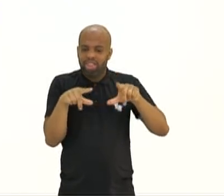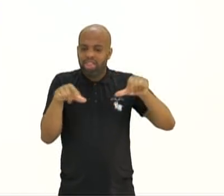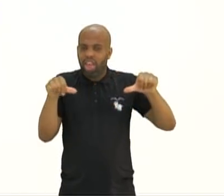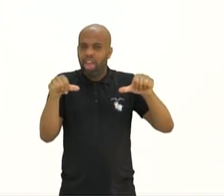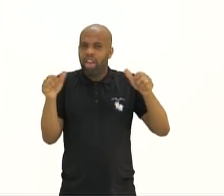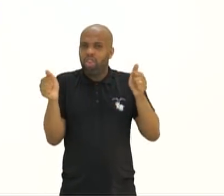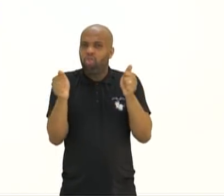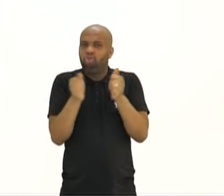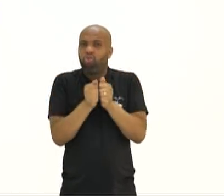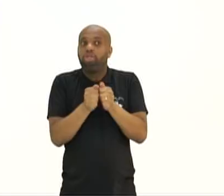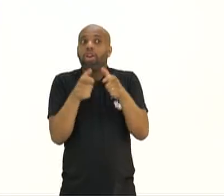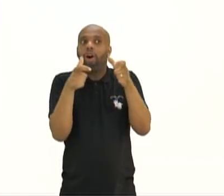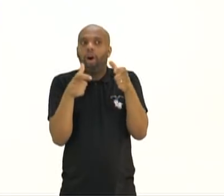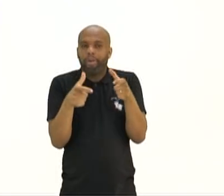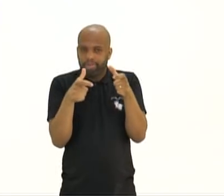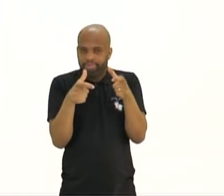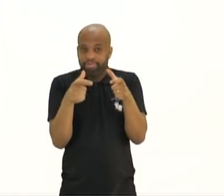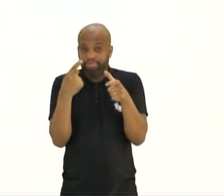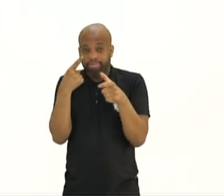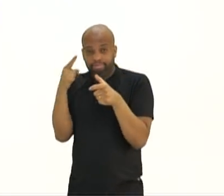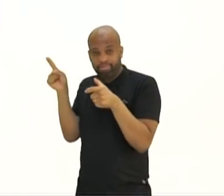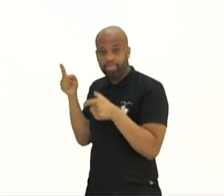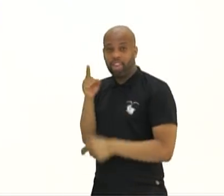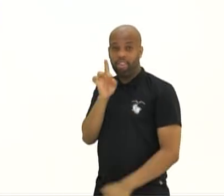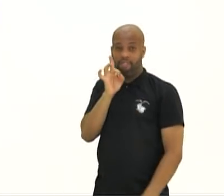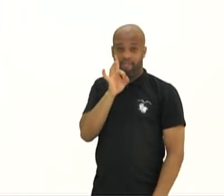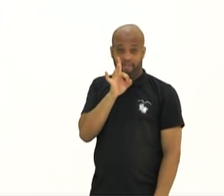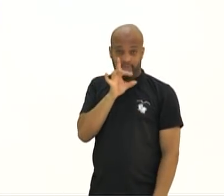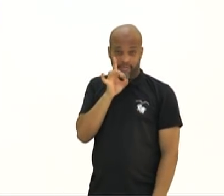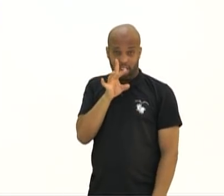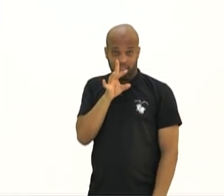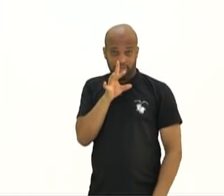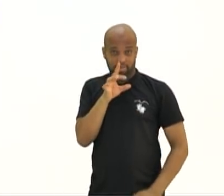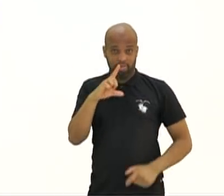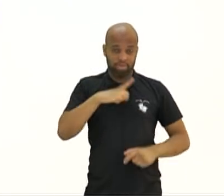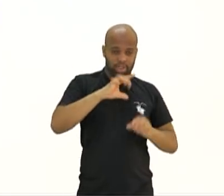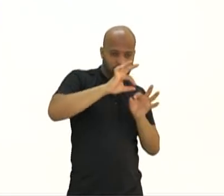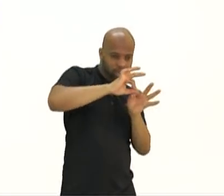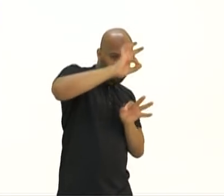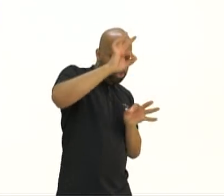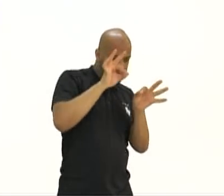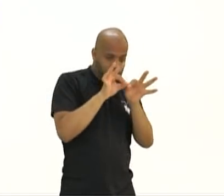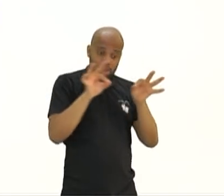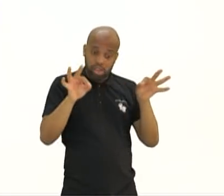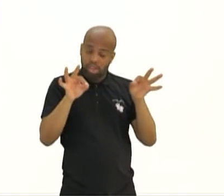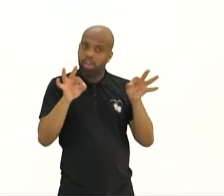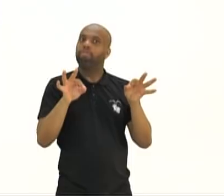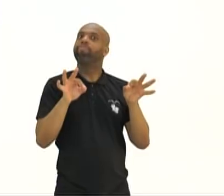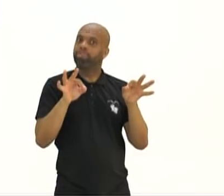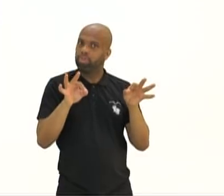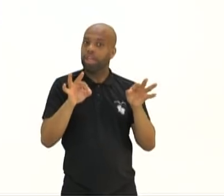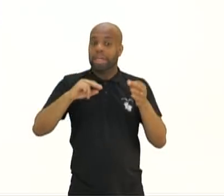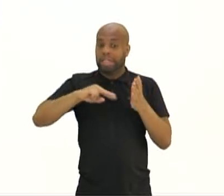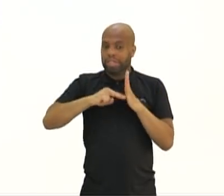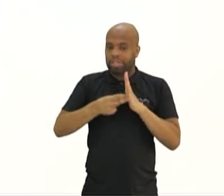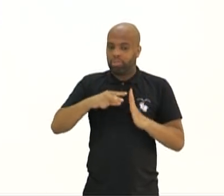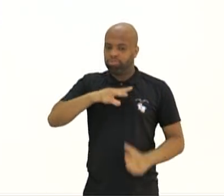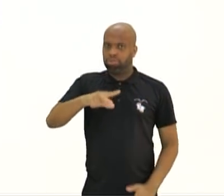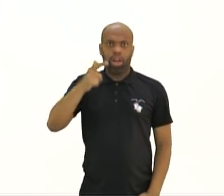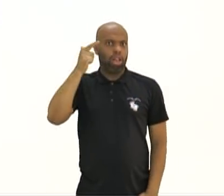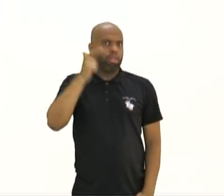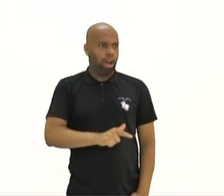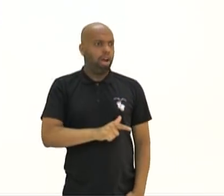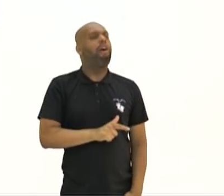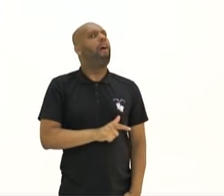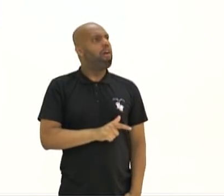uma grande faixa muito próxima. Isso aqui foi uma grande conquista para os portugueses. E que depois, em